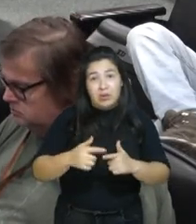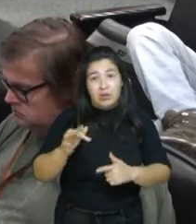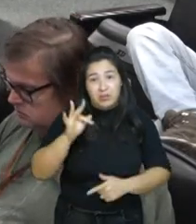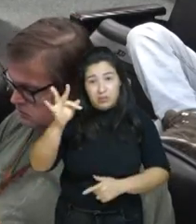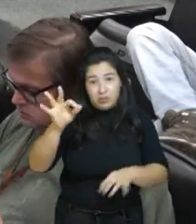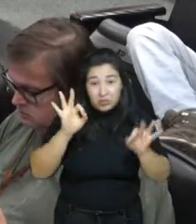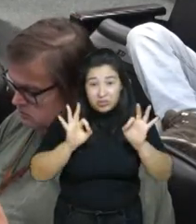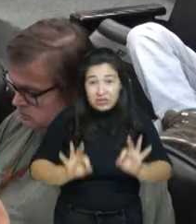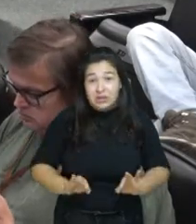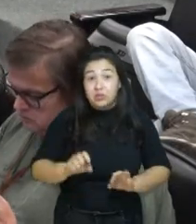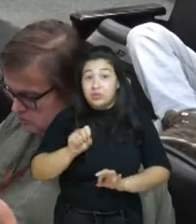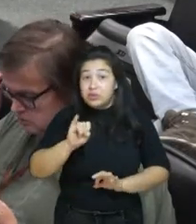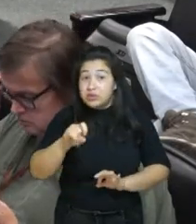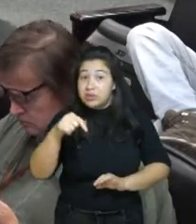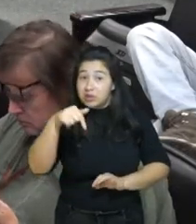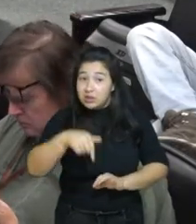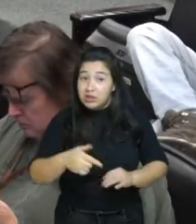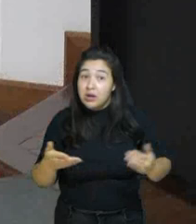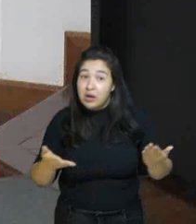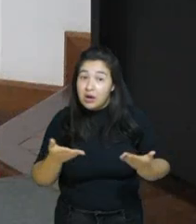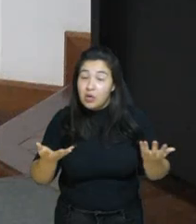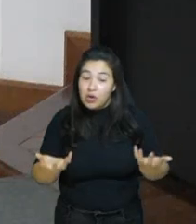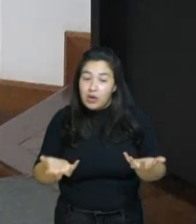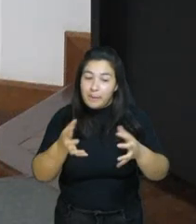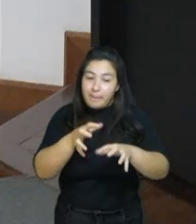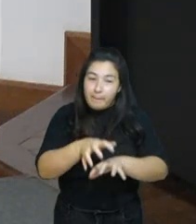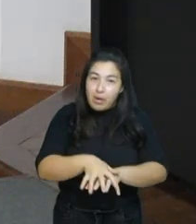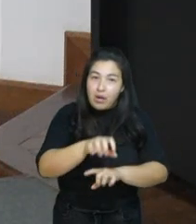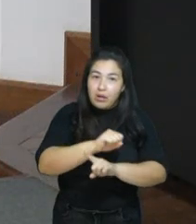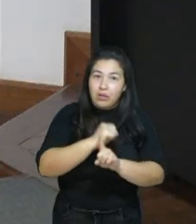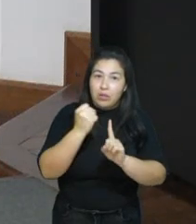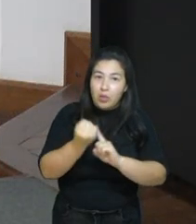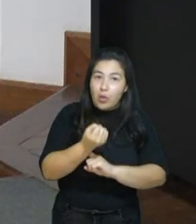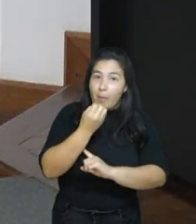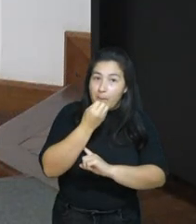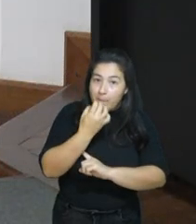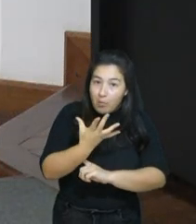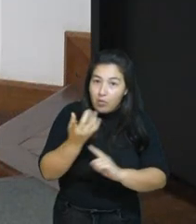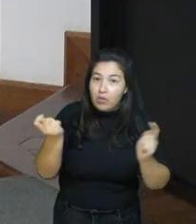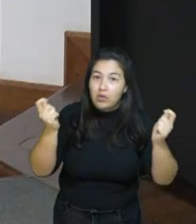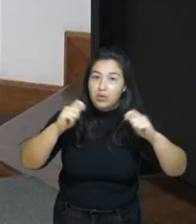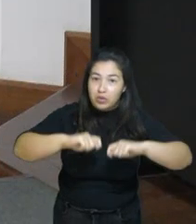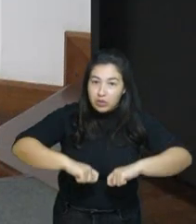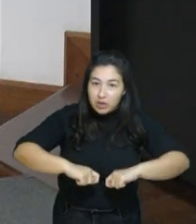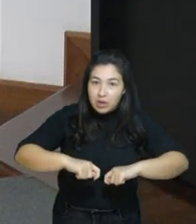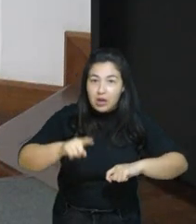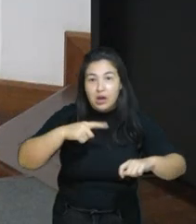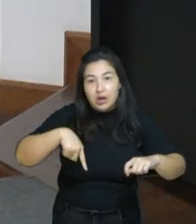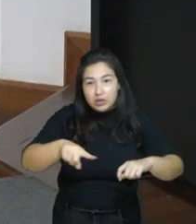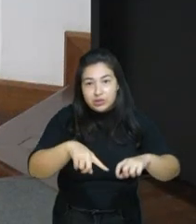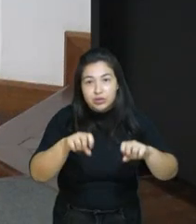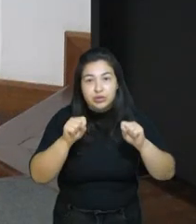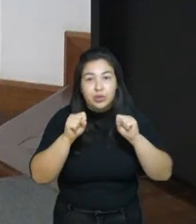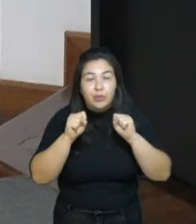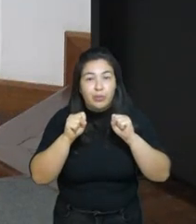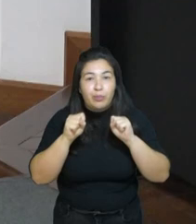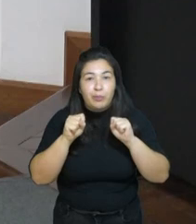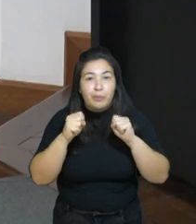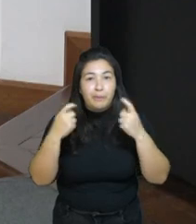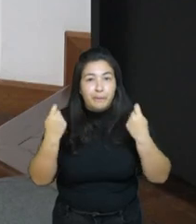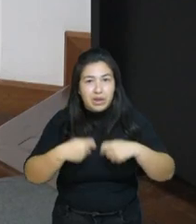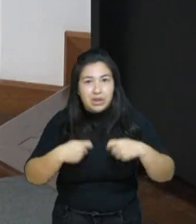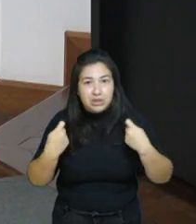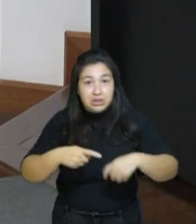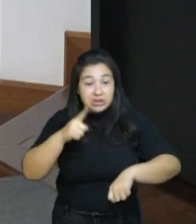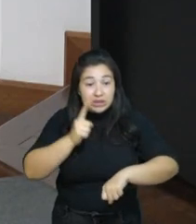isso gradual, a gente consegue fazer uma inclusão social boa, né? Tá? E se a gente tiver que fazer isso muito